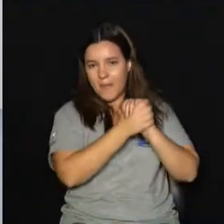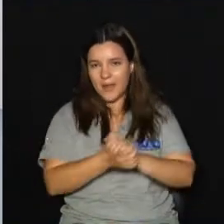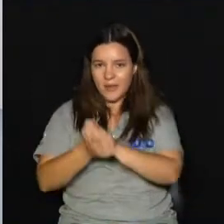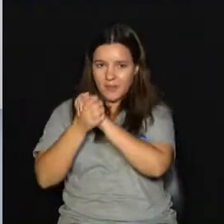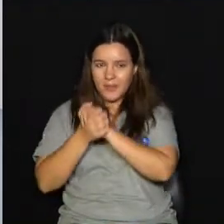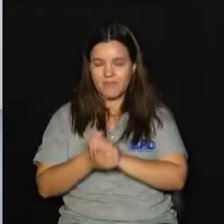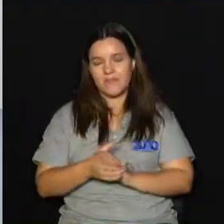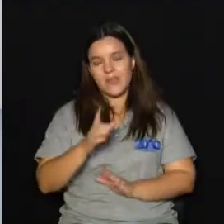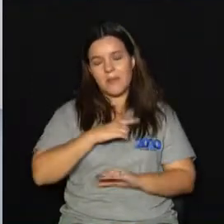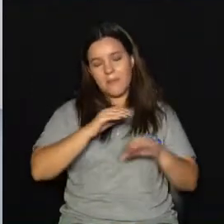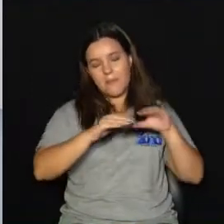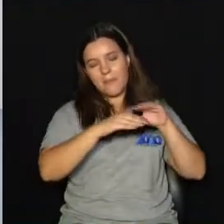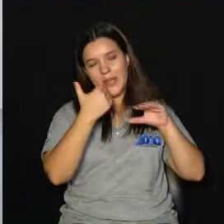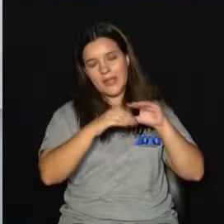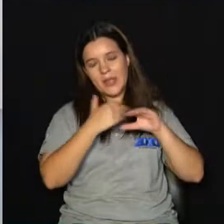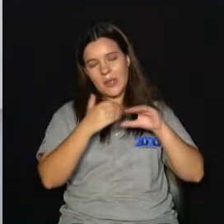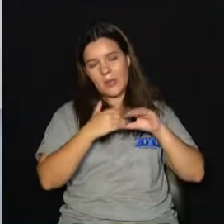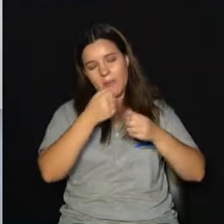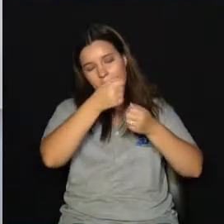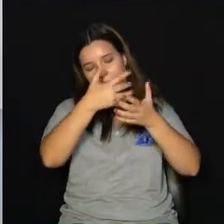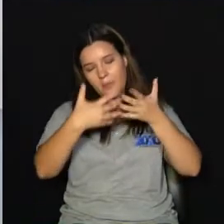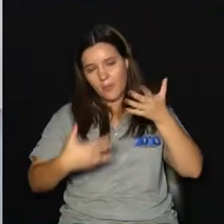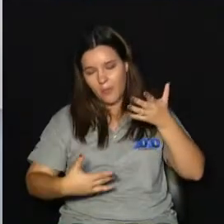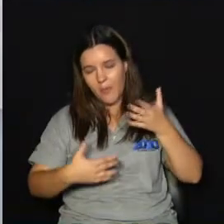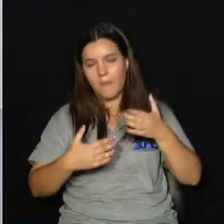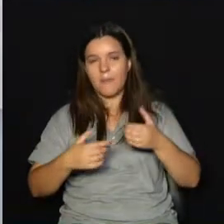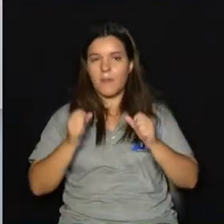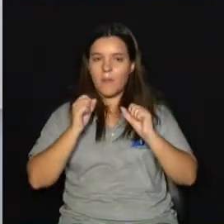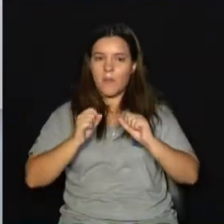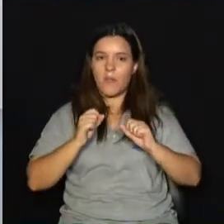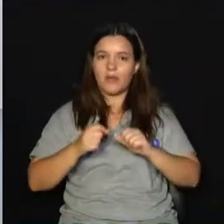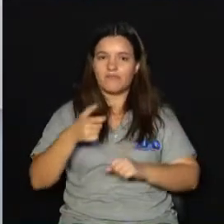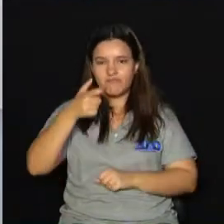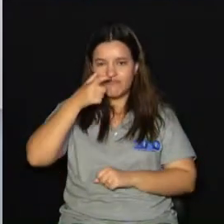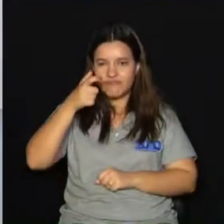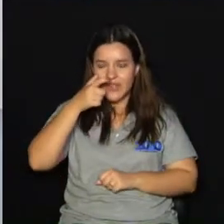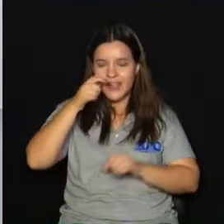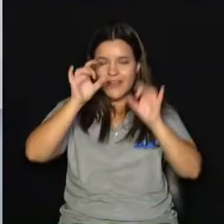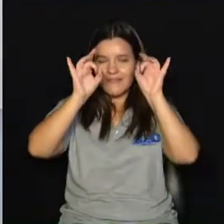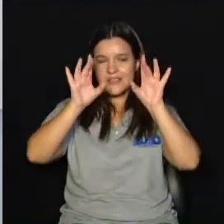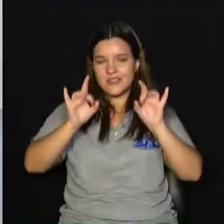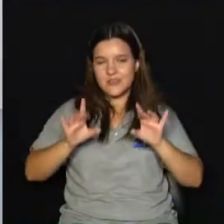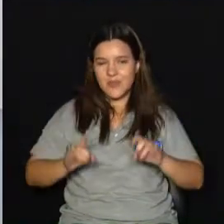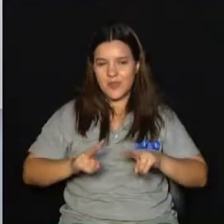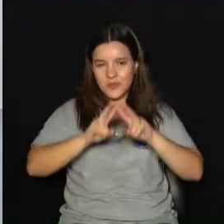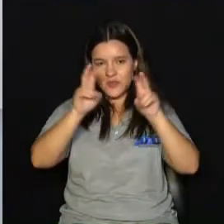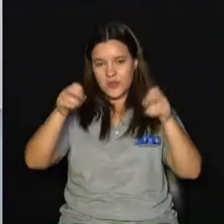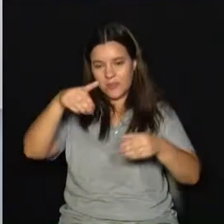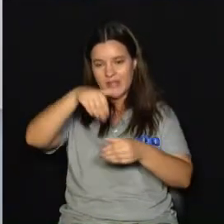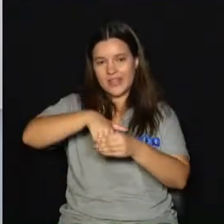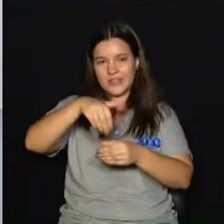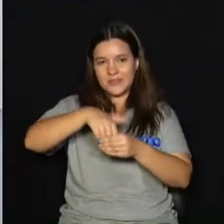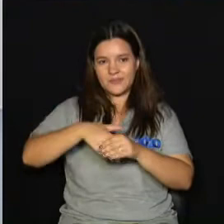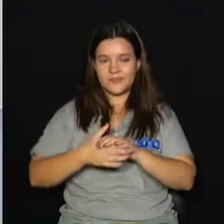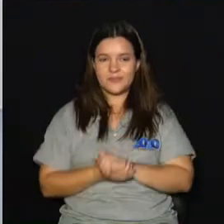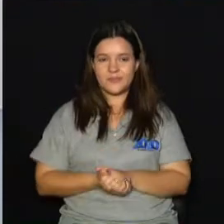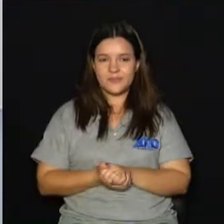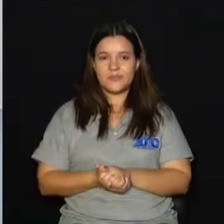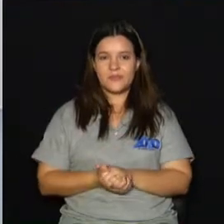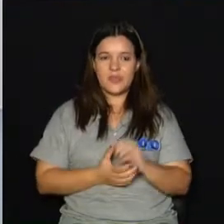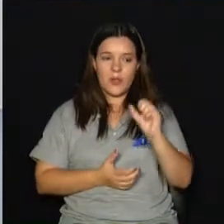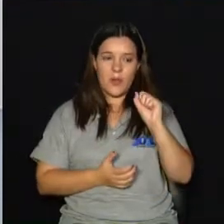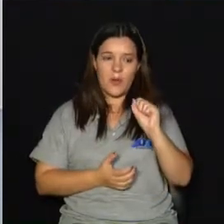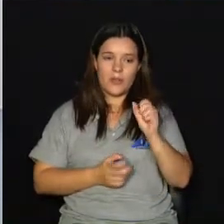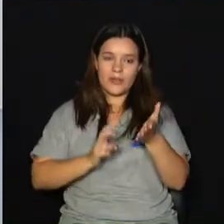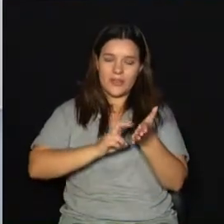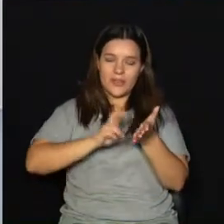muitas pessoas mandando mensagem, participe aqui da nossa cobertura especial das eleições. Lembrando, desde as 8 horas da